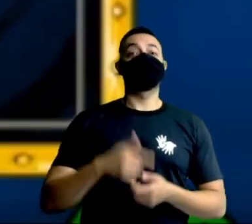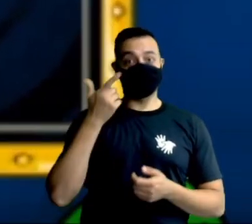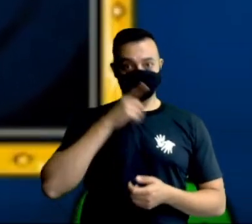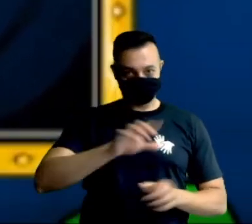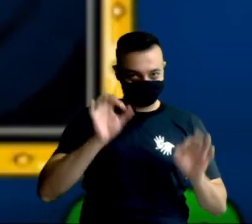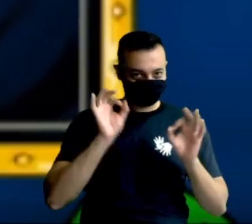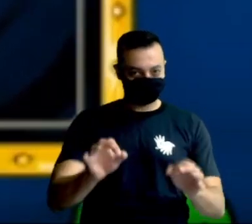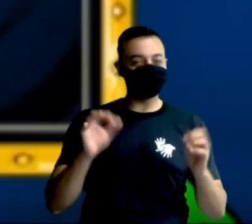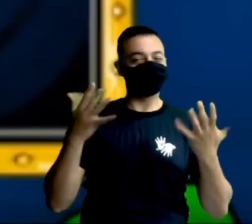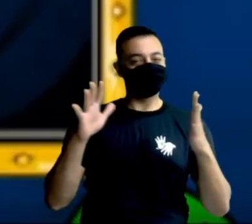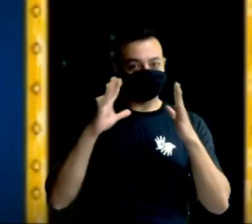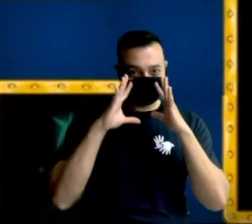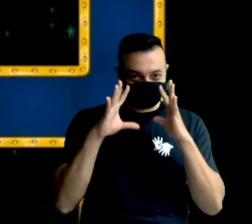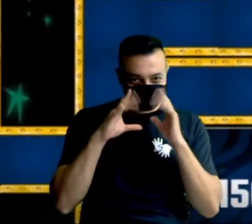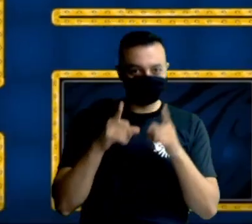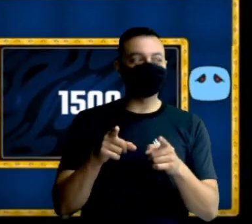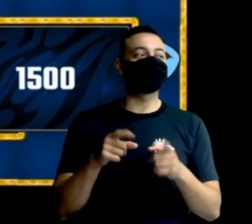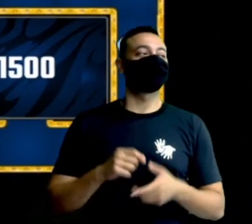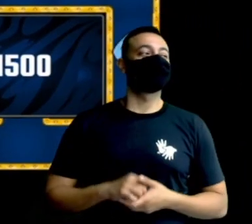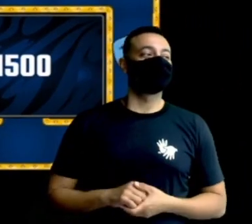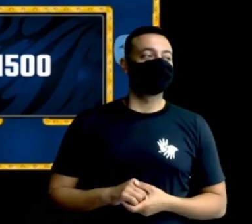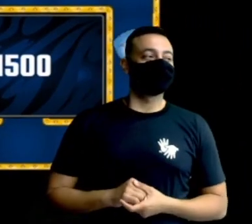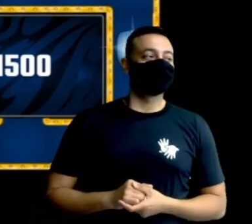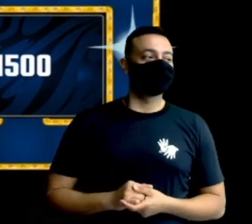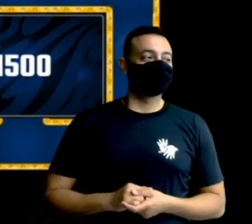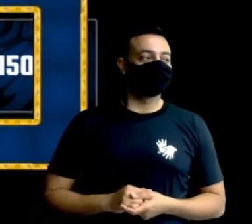Muito bem, olha, tá prestando atenção nas aulas, viu?